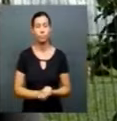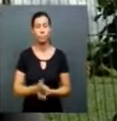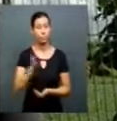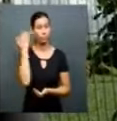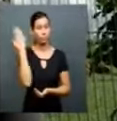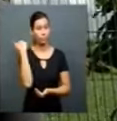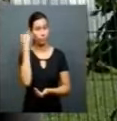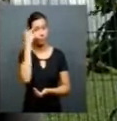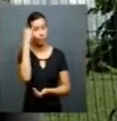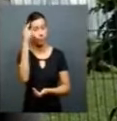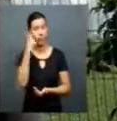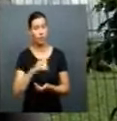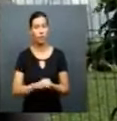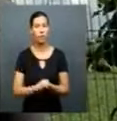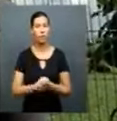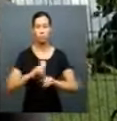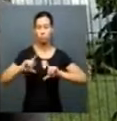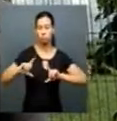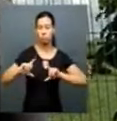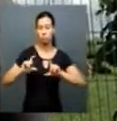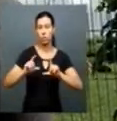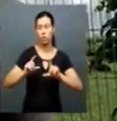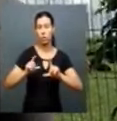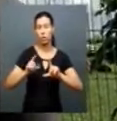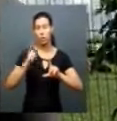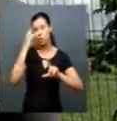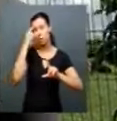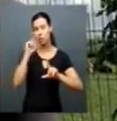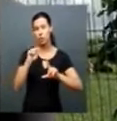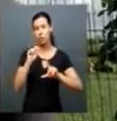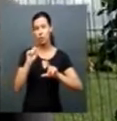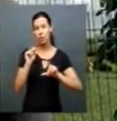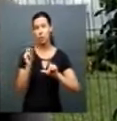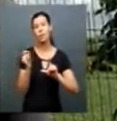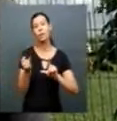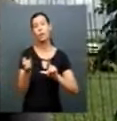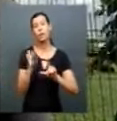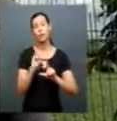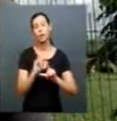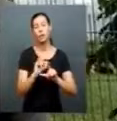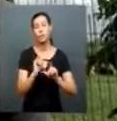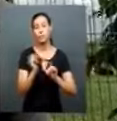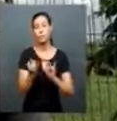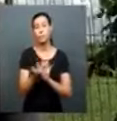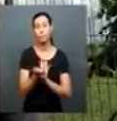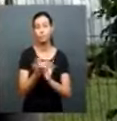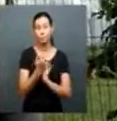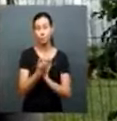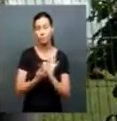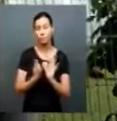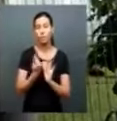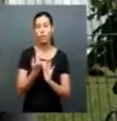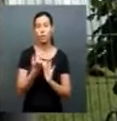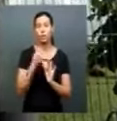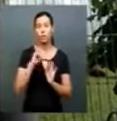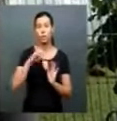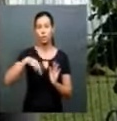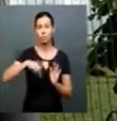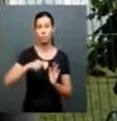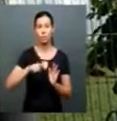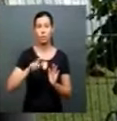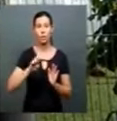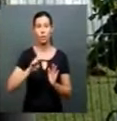ideia de fazer esse reconhecimento, esse controle por imagem. E daí, a partir então, a gente começou a implementar isso. Hoje nós